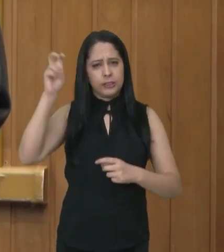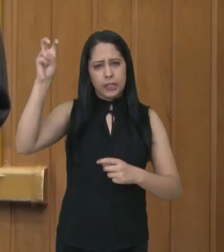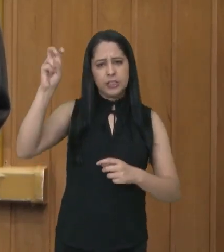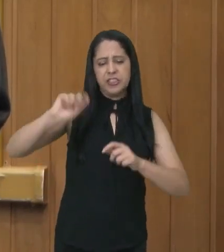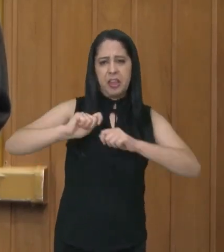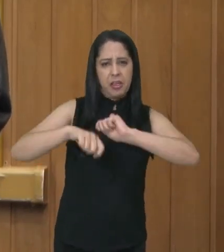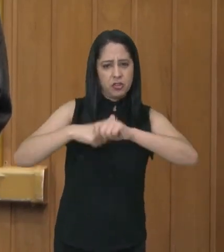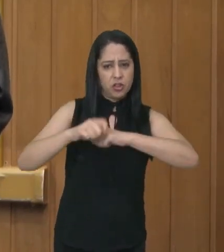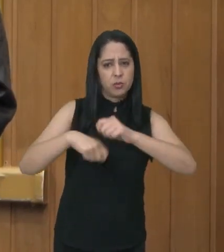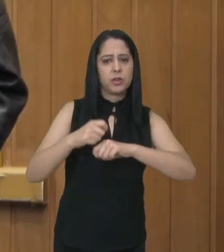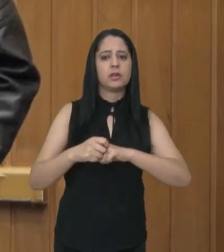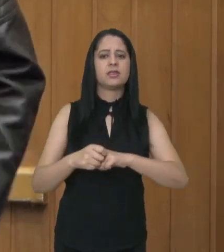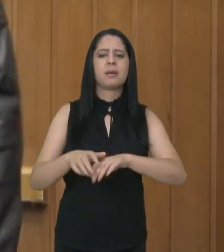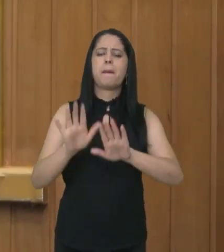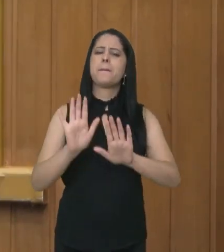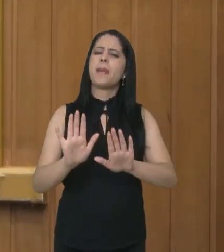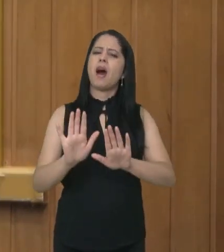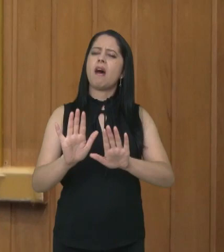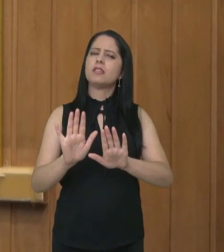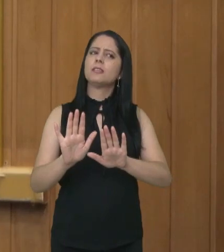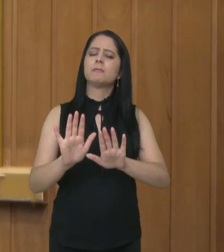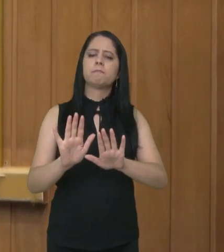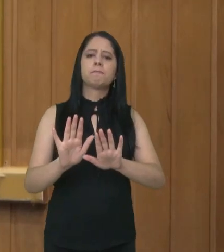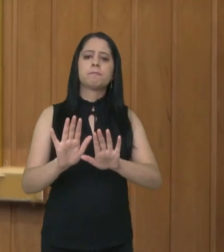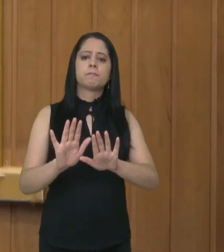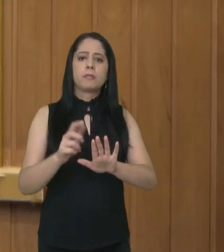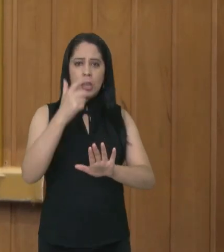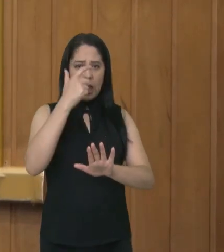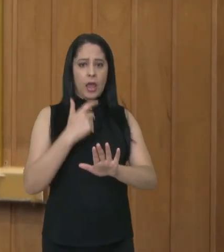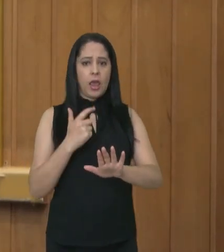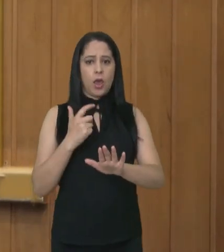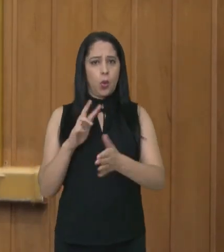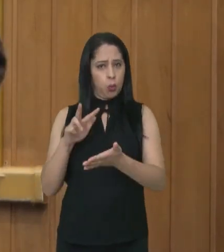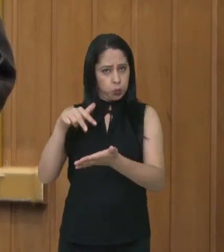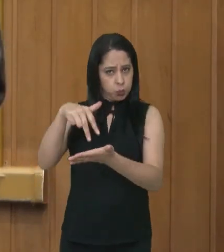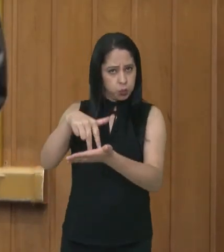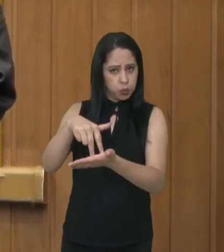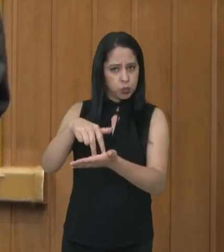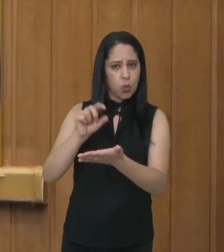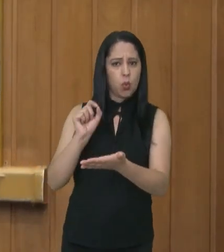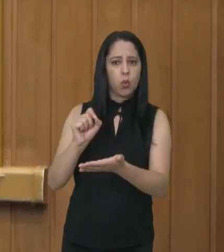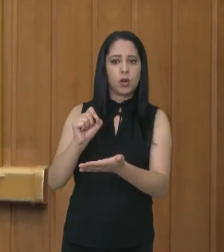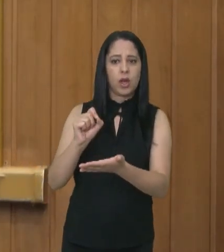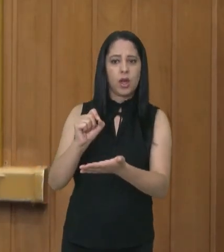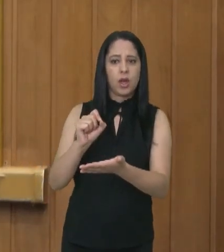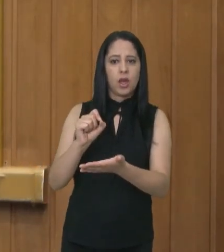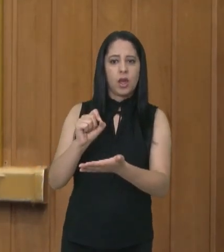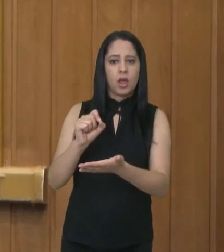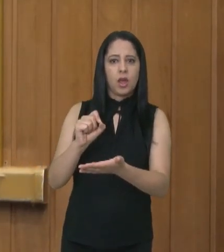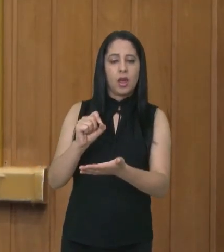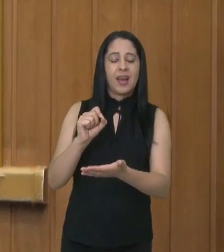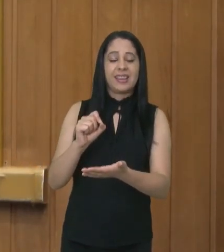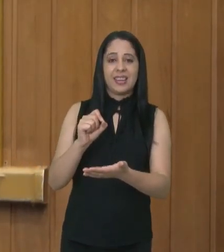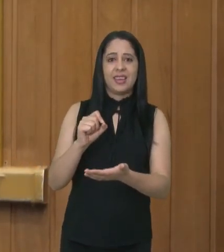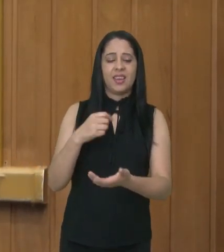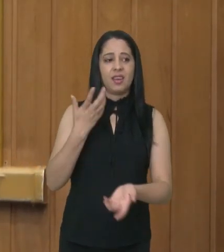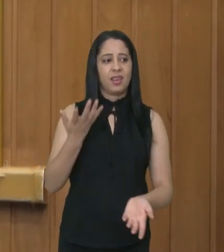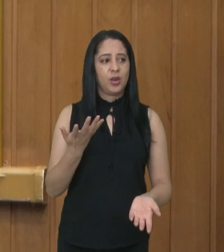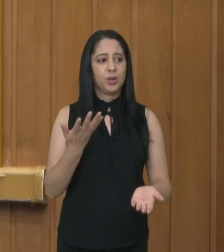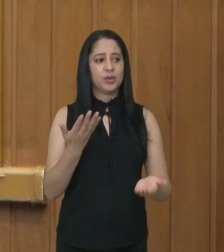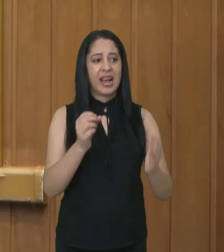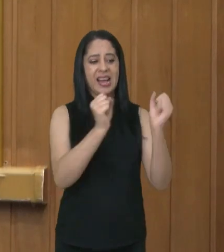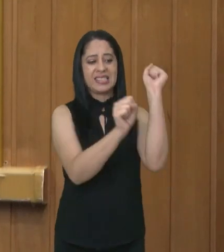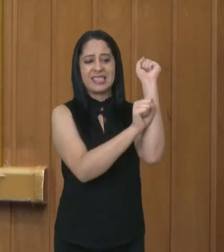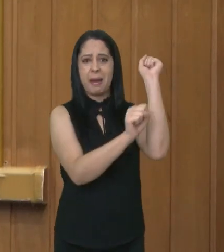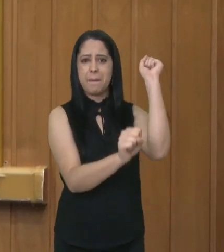administração. Mas o que me traz nessa microfone de à parte, senhor presidente, é minha indignação com a Sabesp em São José dos